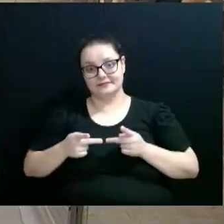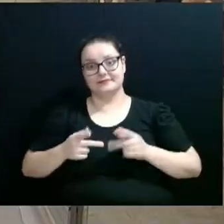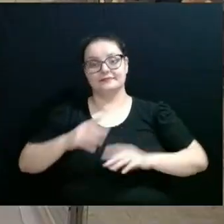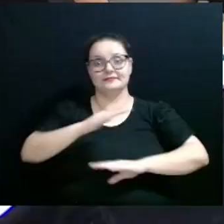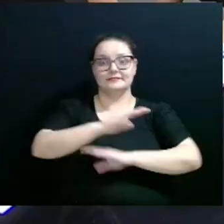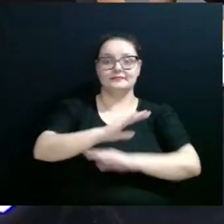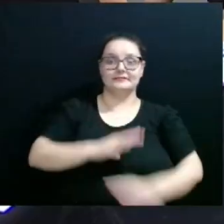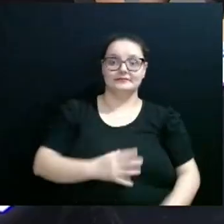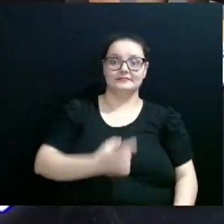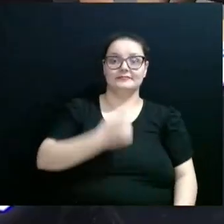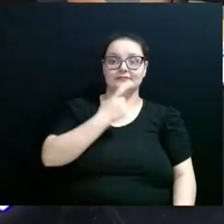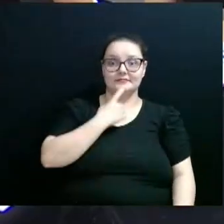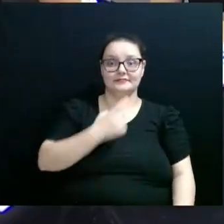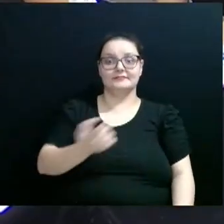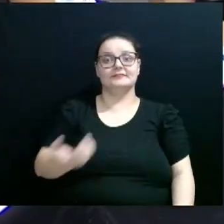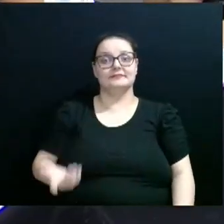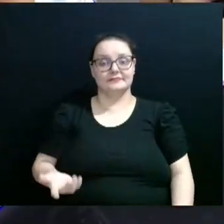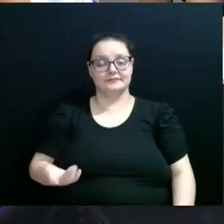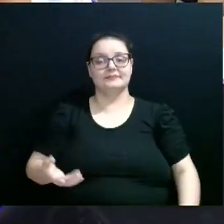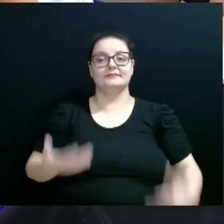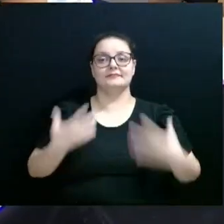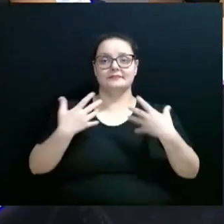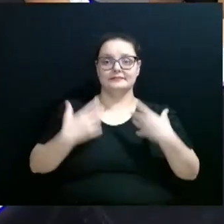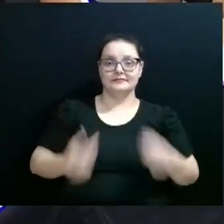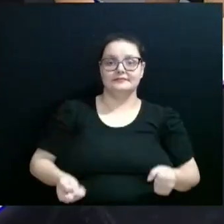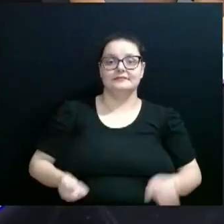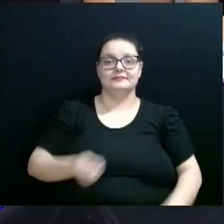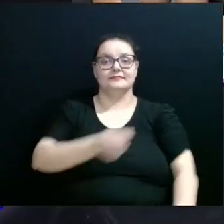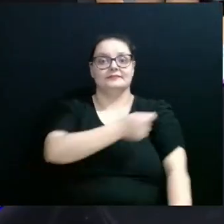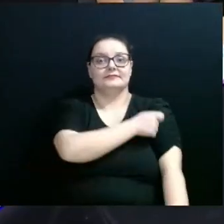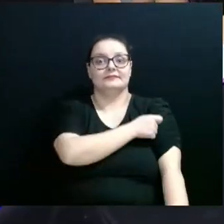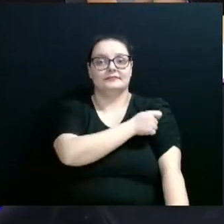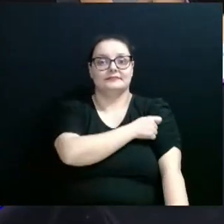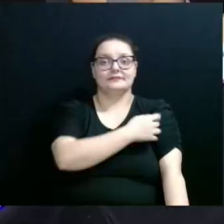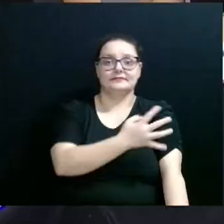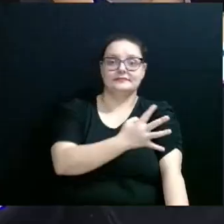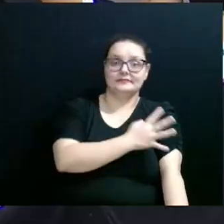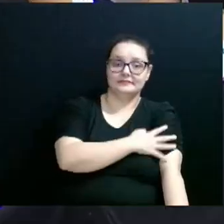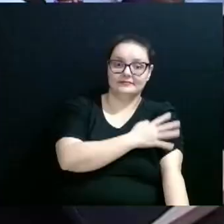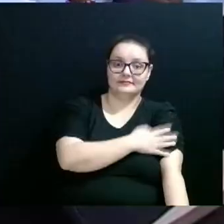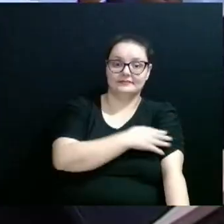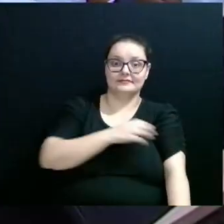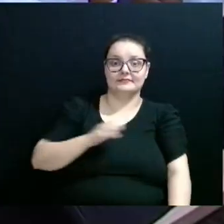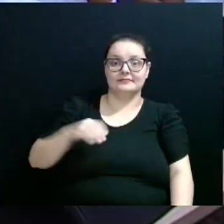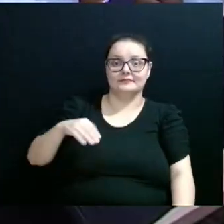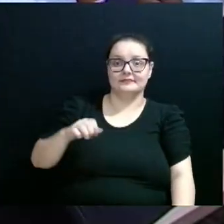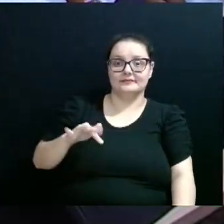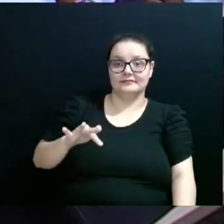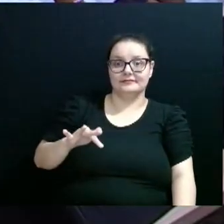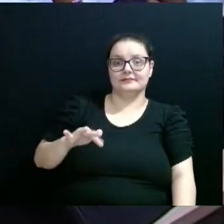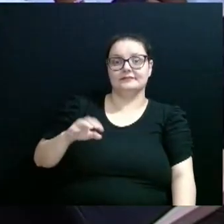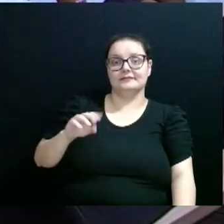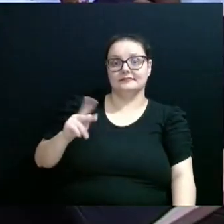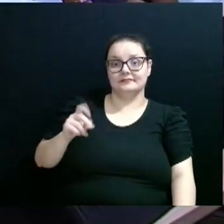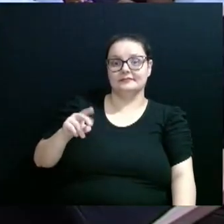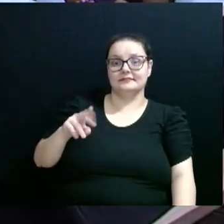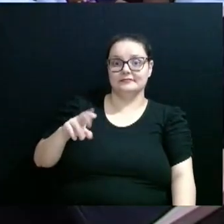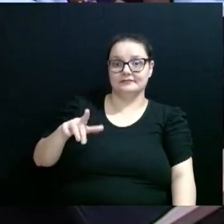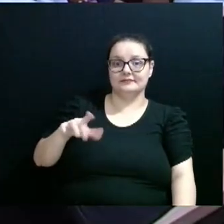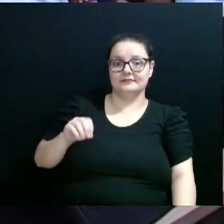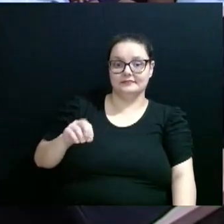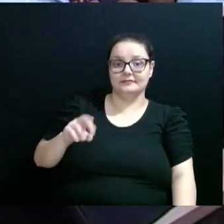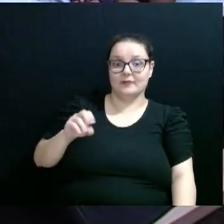de Campinas, recebe estudantes do 4º ano da MFEI Orlando Carpino. Então a gente trabalha os 3 poderes,